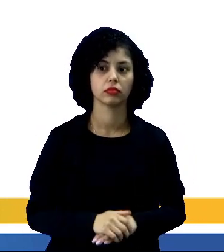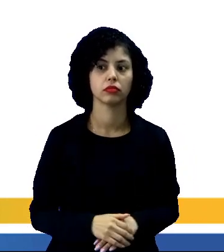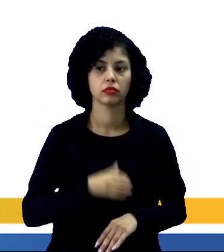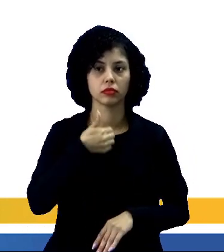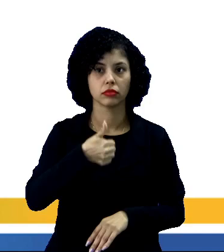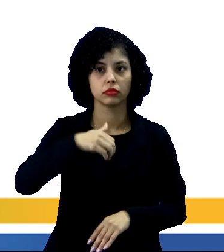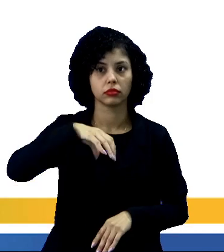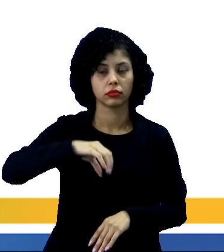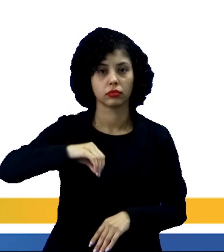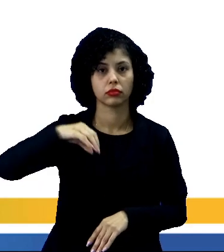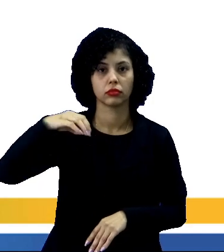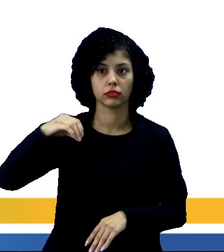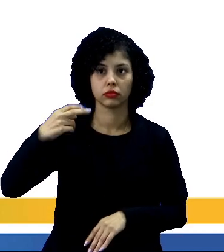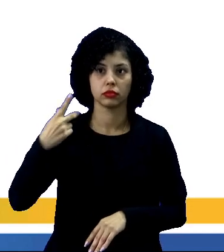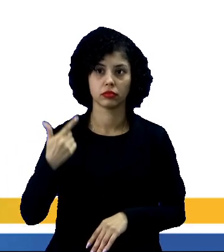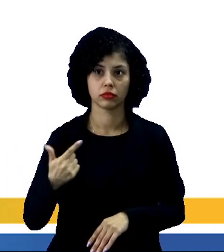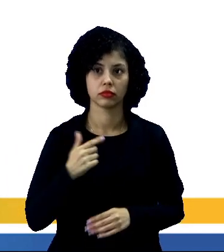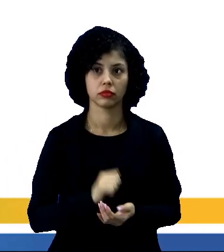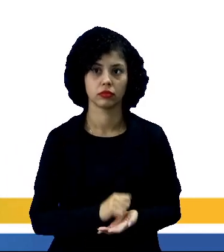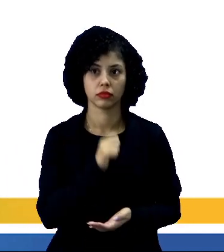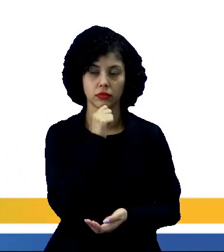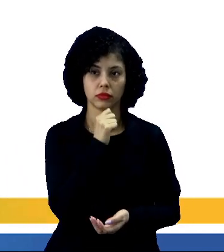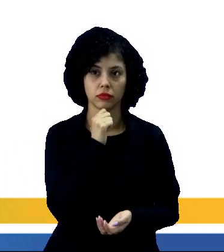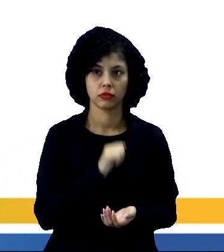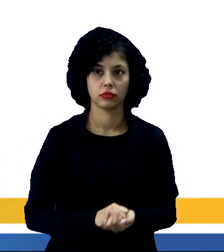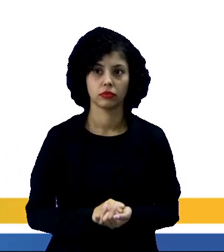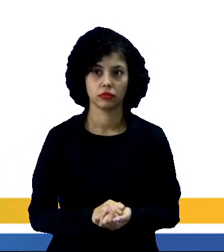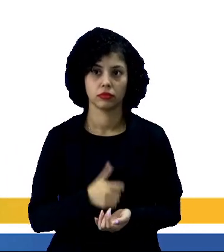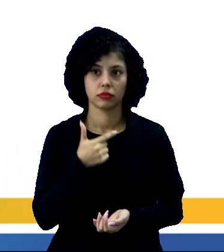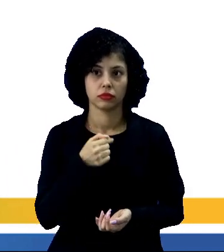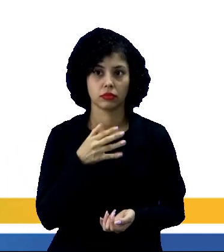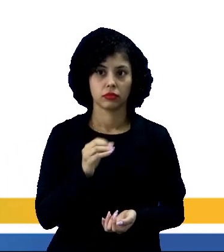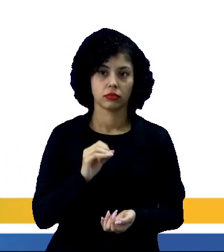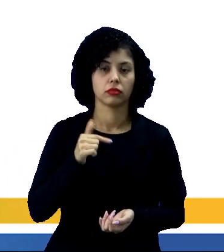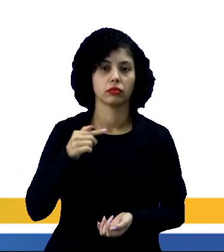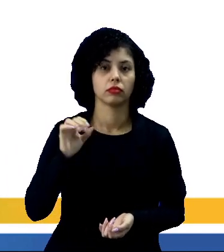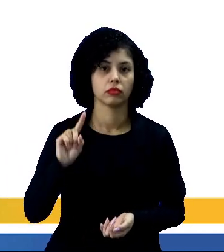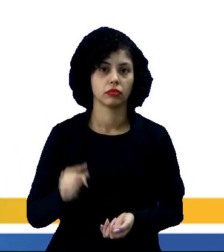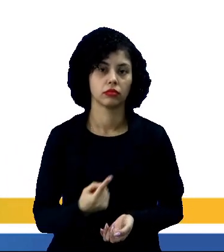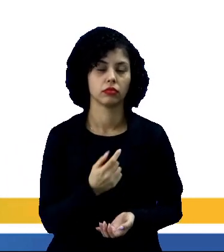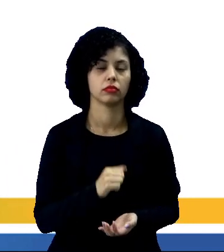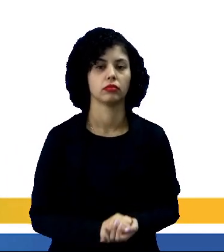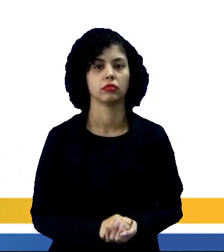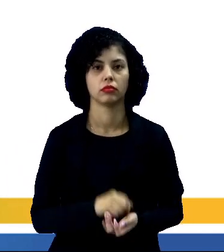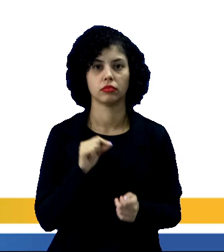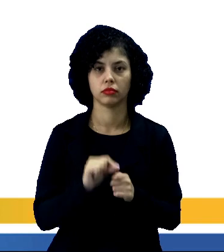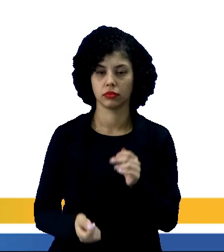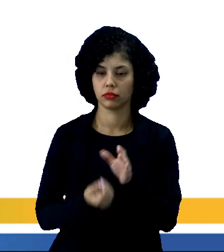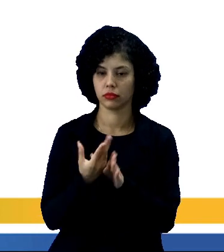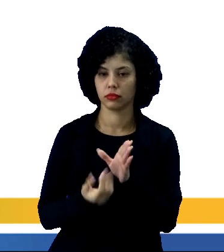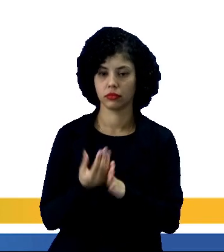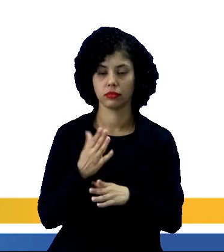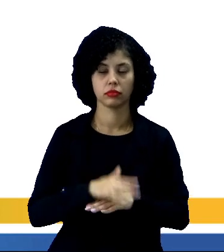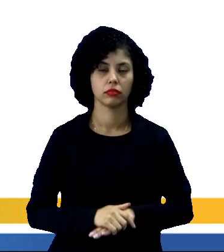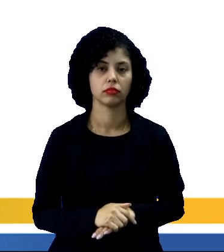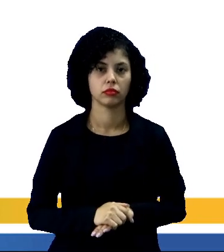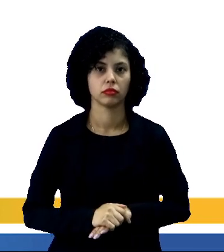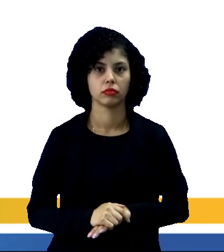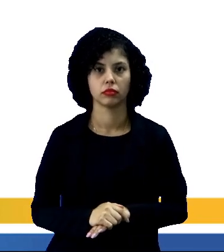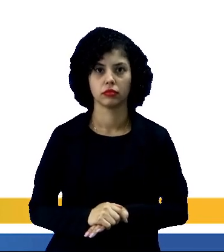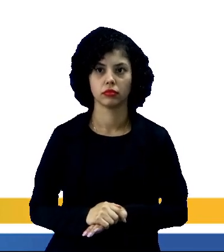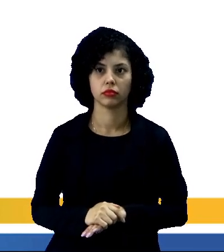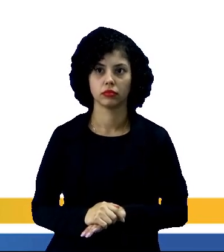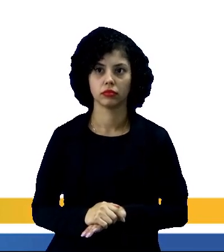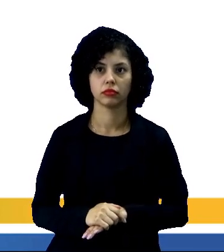em 1902, tá, havia entre 70 mil e 75 mil pianolas fabricadas aí,